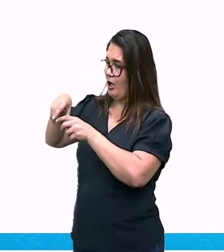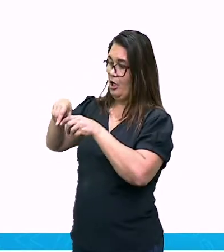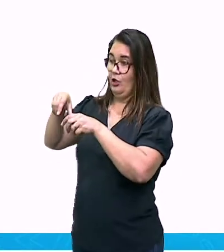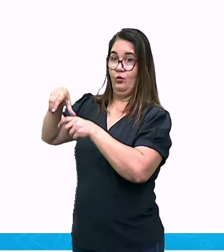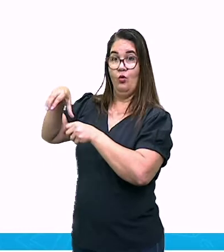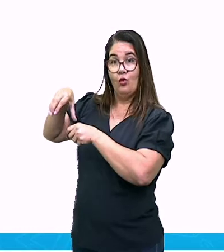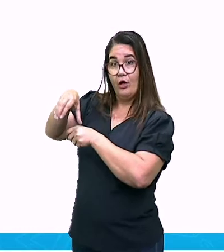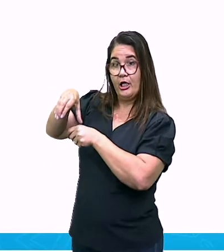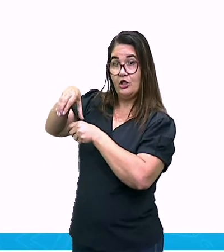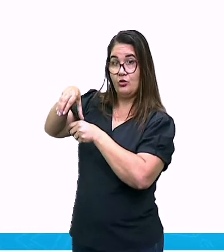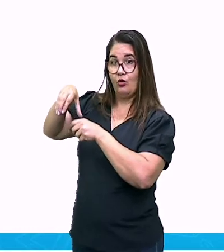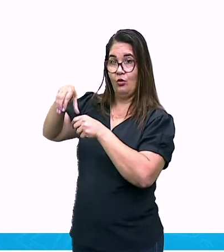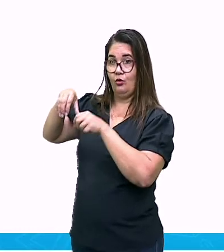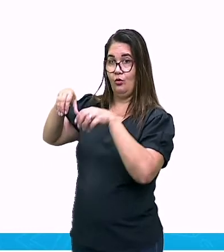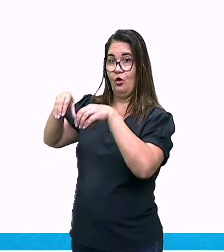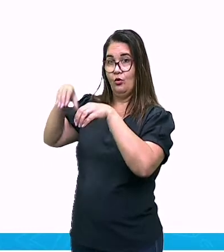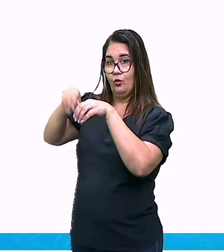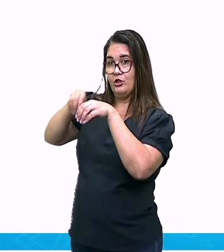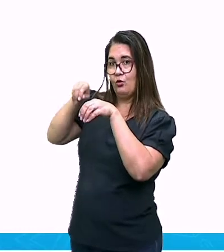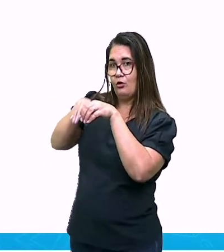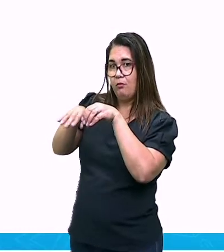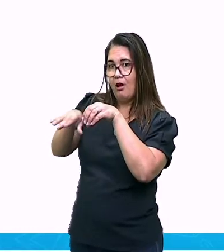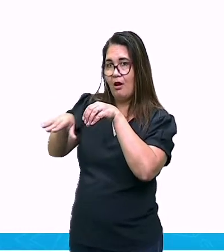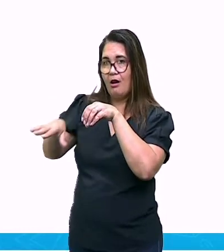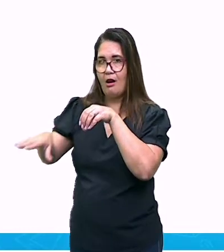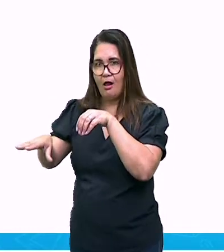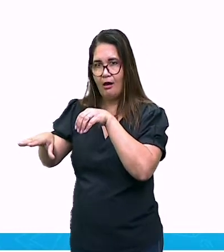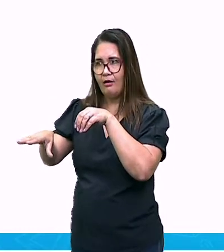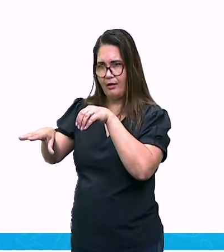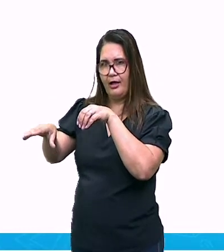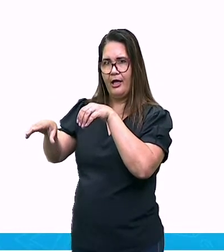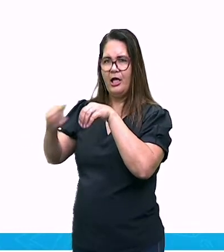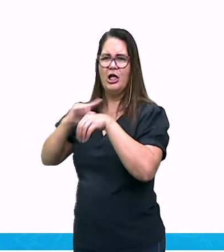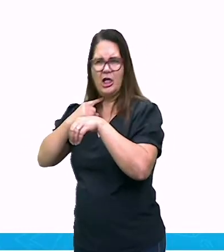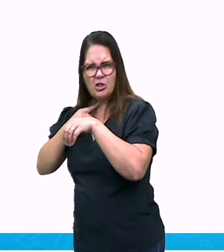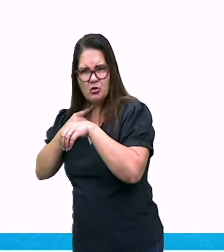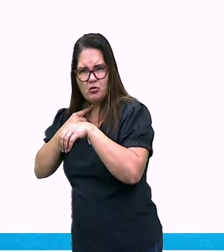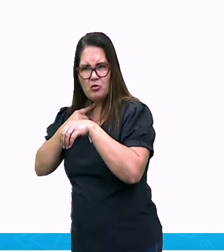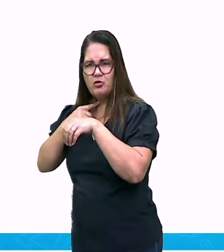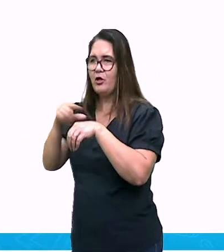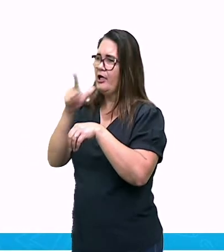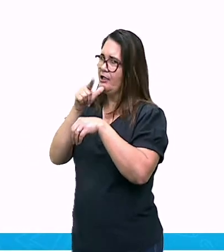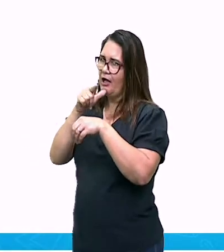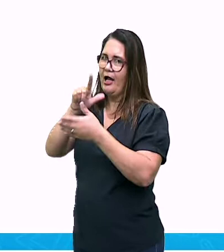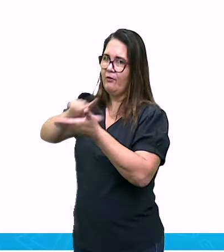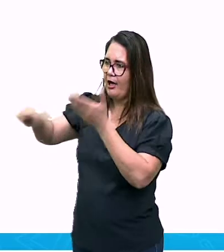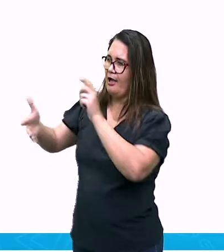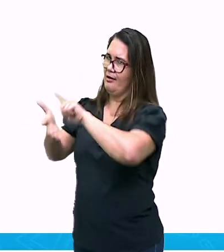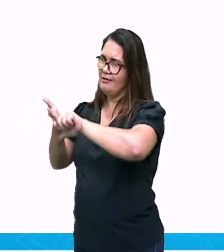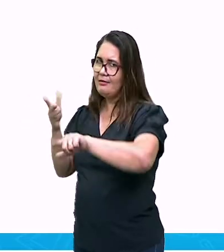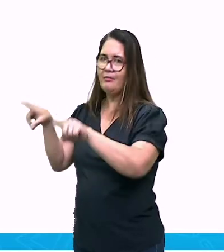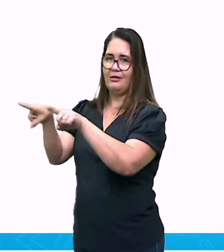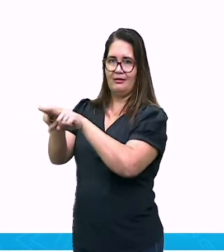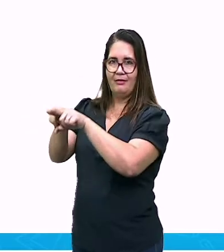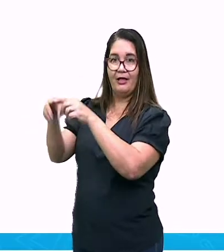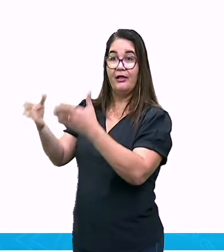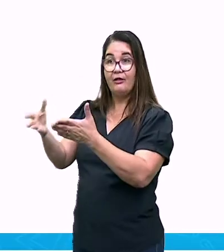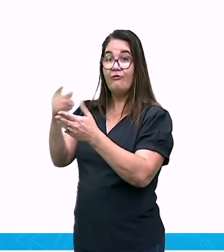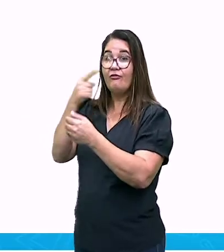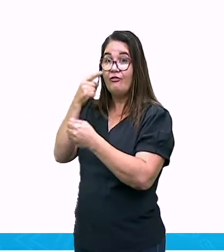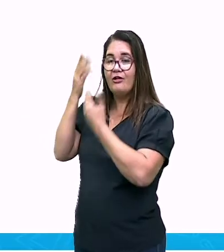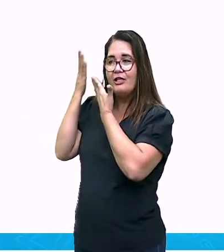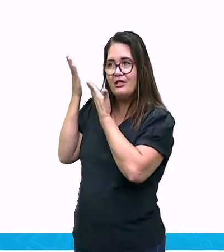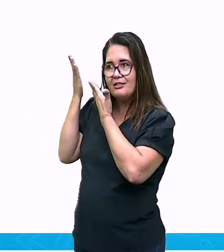comunicação, rede de bancos e um comércio muito variado. Aqui nós estamos vendo o centro da cidade. Olha como que ele